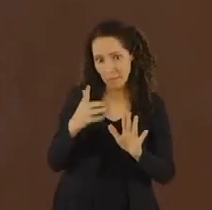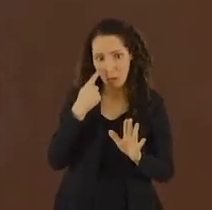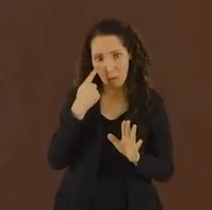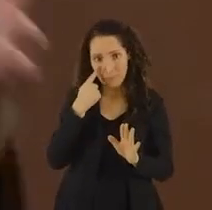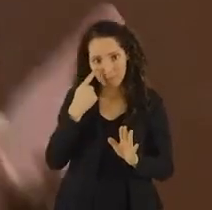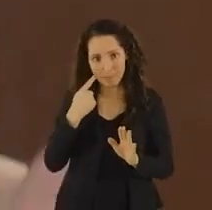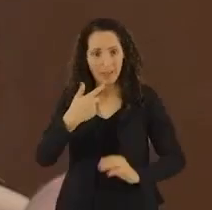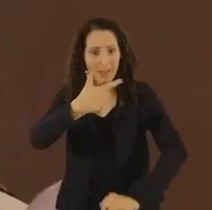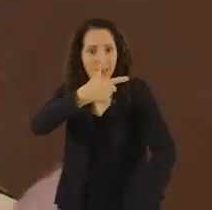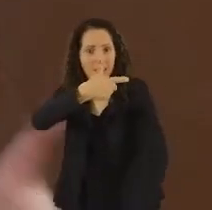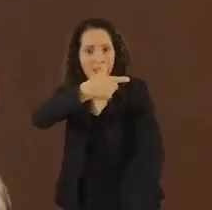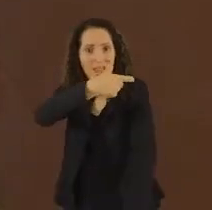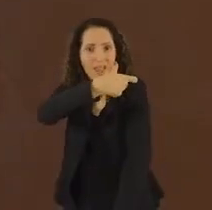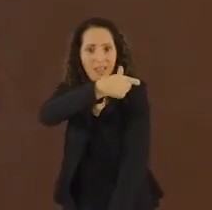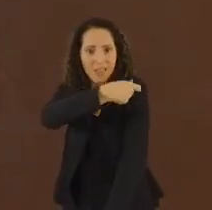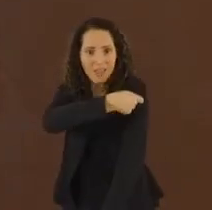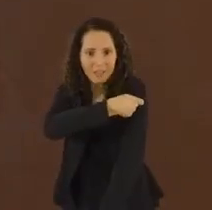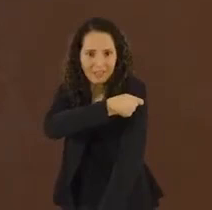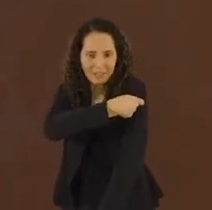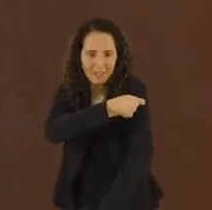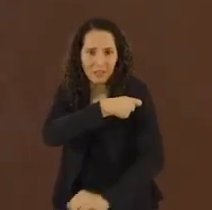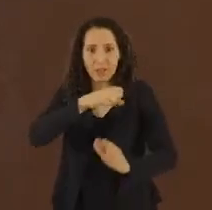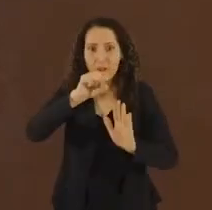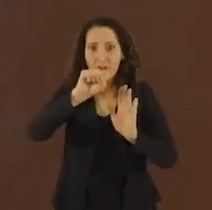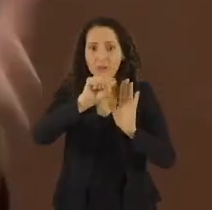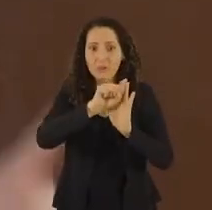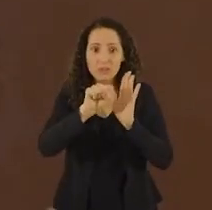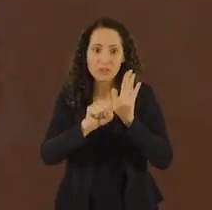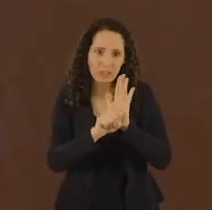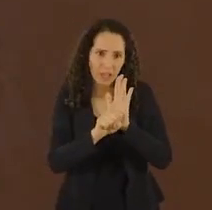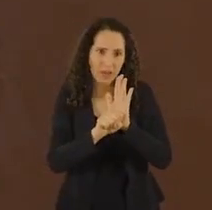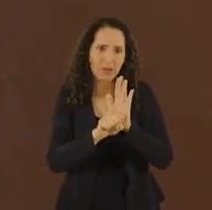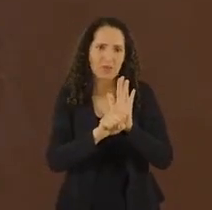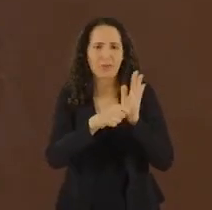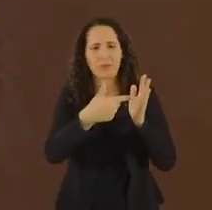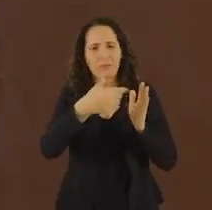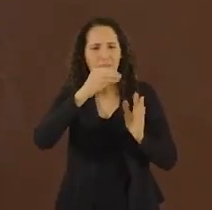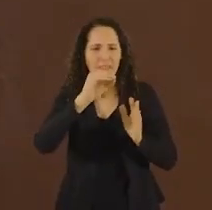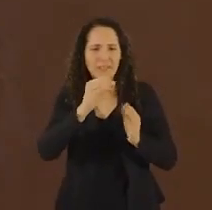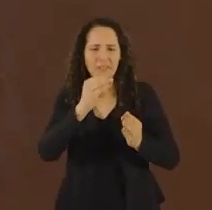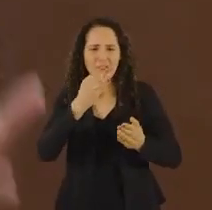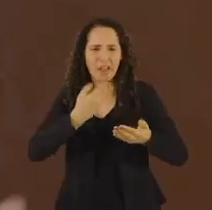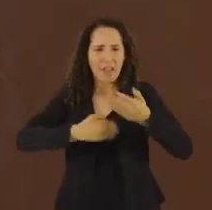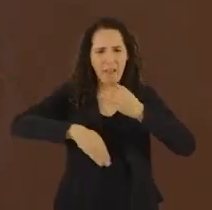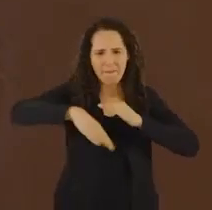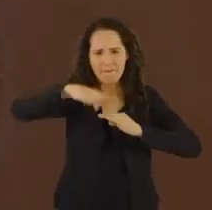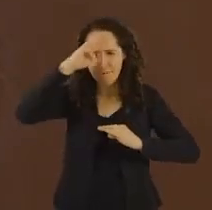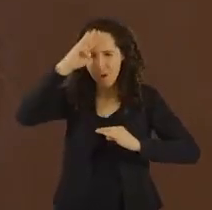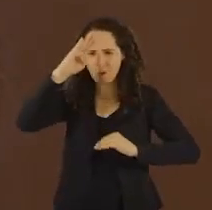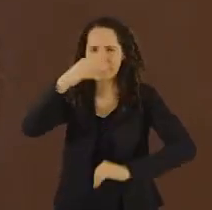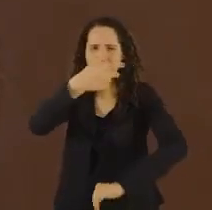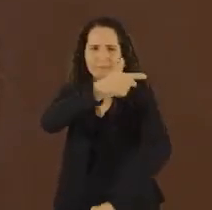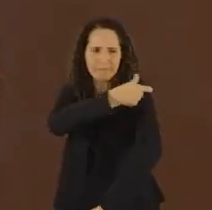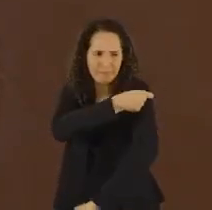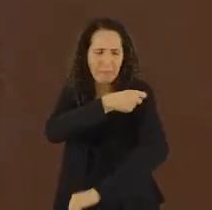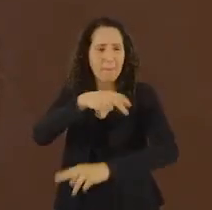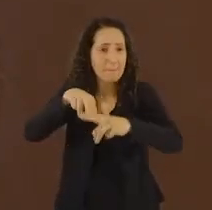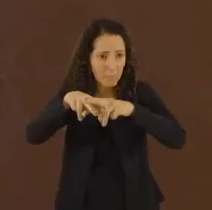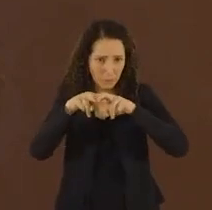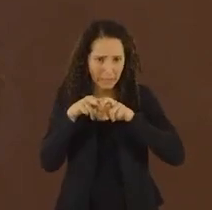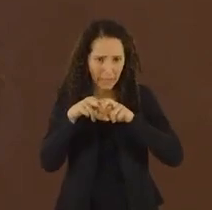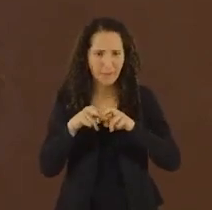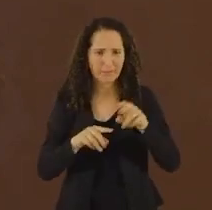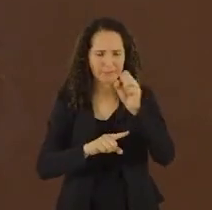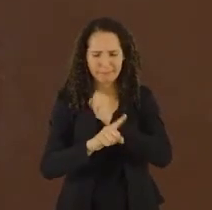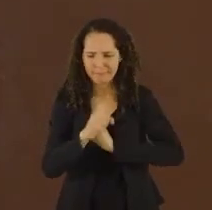exemplo a vacinação no início do século causou a revolta da vacina é uma questão social muito séria